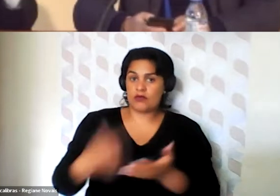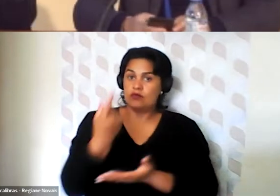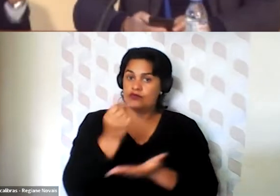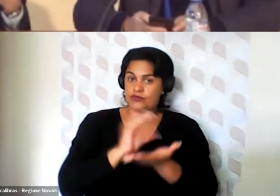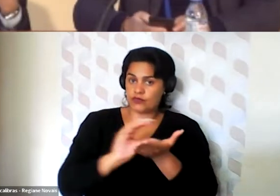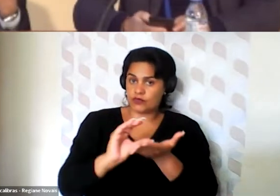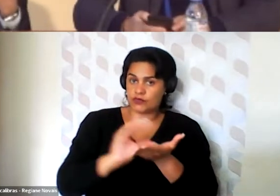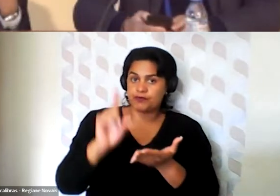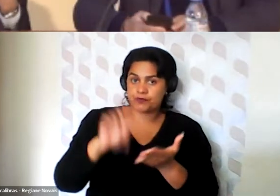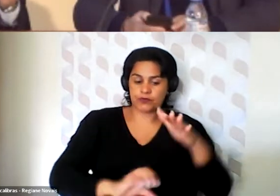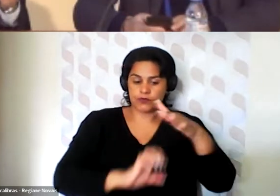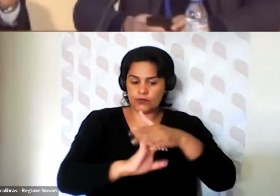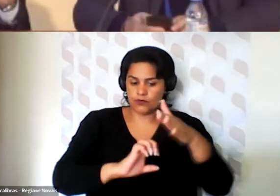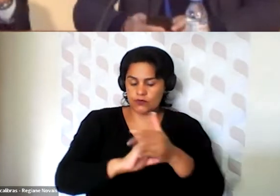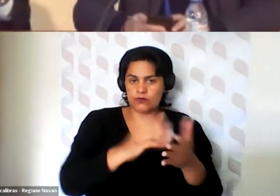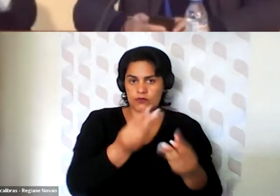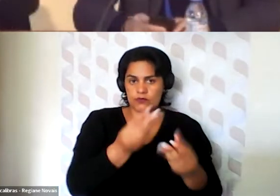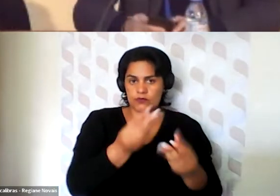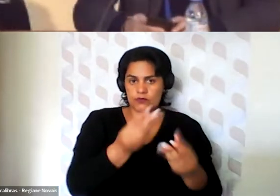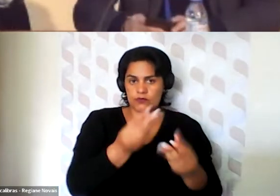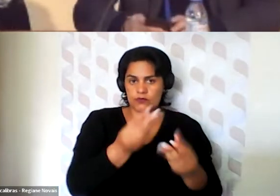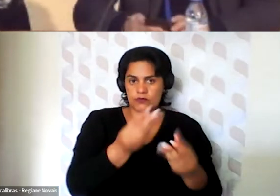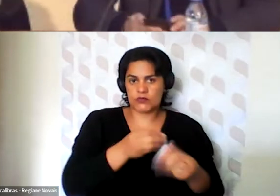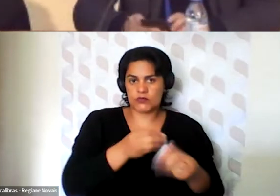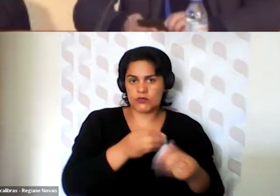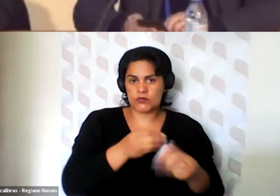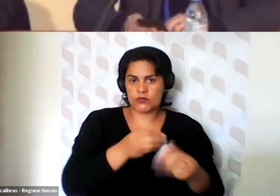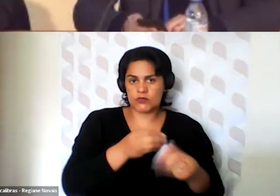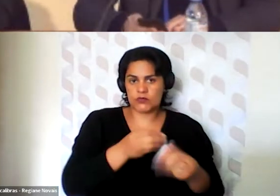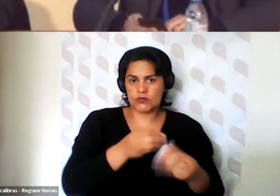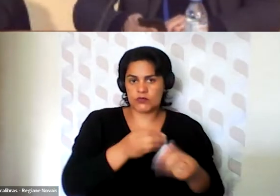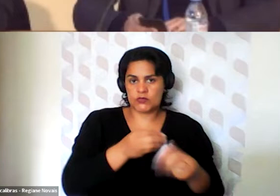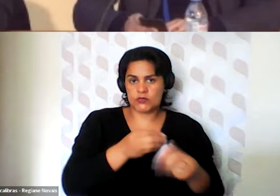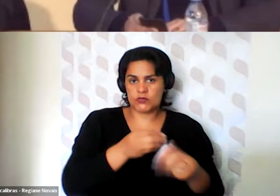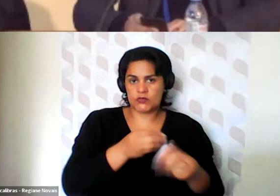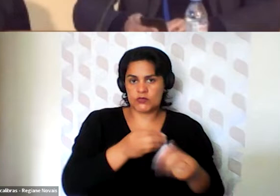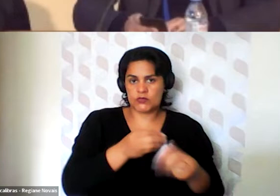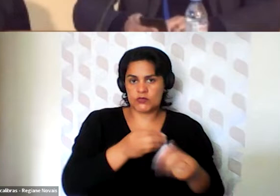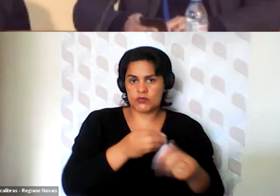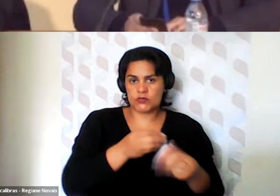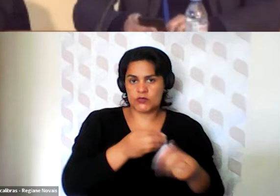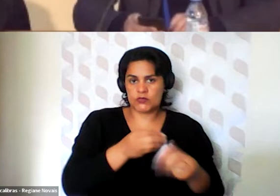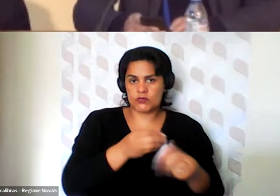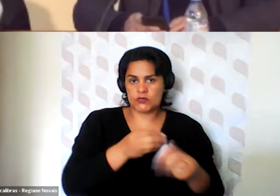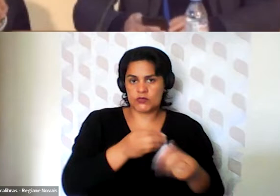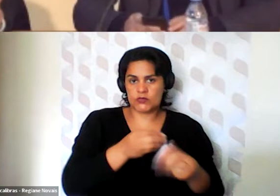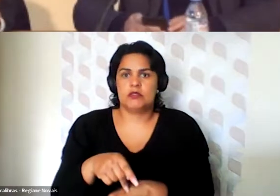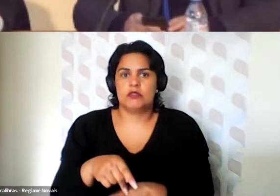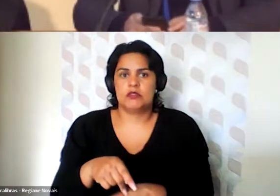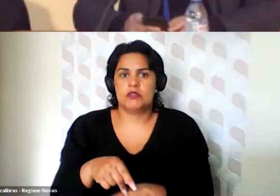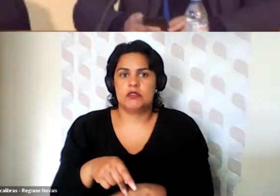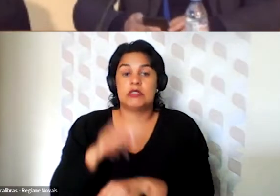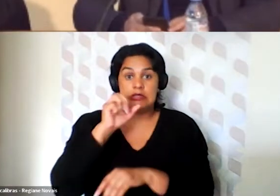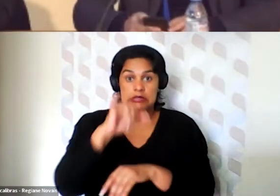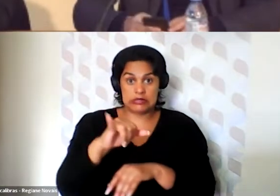o país que tiver o tesouro mais rico vai ganhar a competição nas exportações. Para evitar isso, você faz um acordo dizendo,